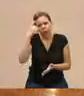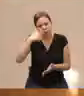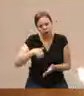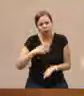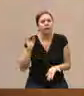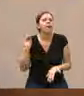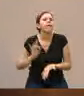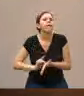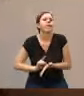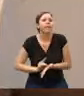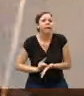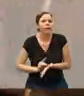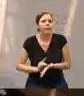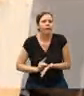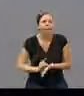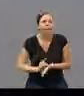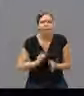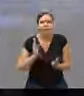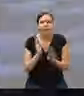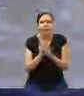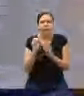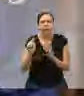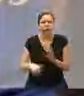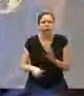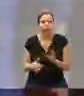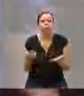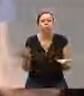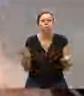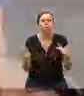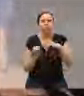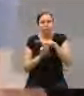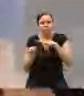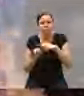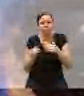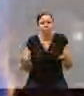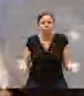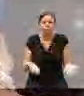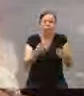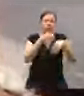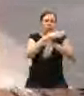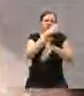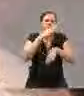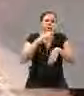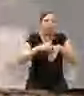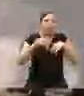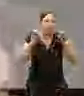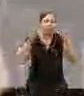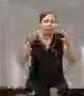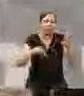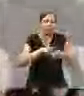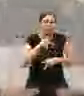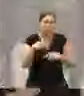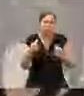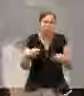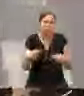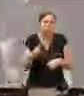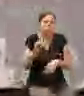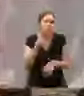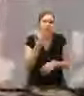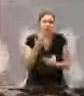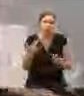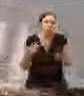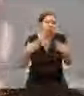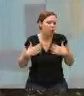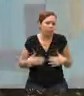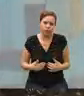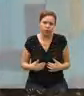E essa essência a gente encontra na fraternidade, é levar esse carinho para essas pessoas necessitadas, é isso que mais conta, não é só o alimento para o